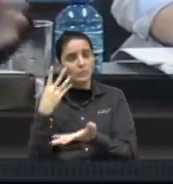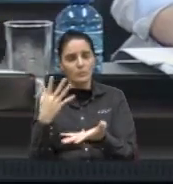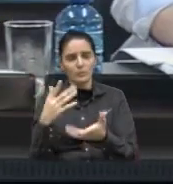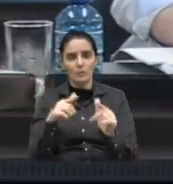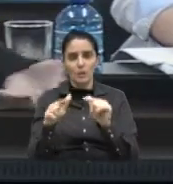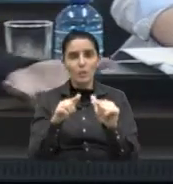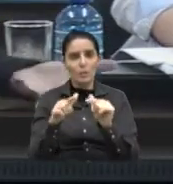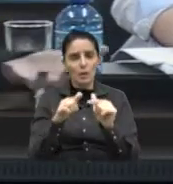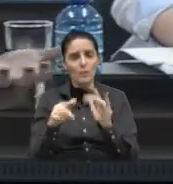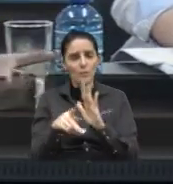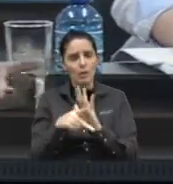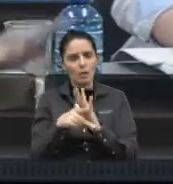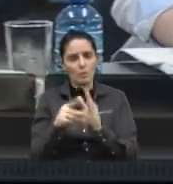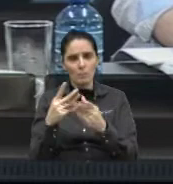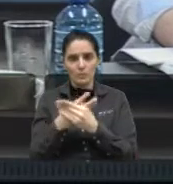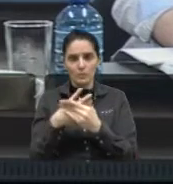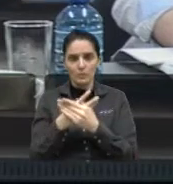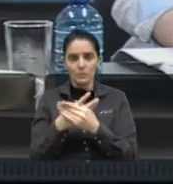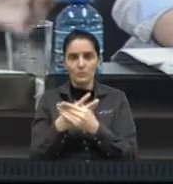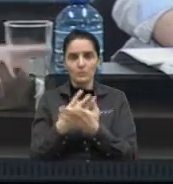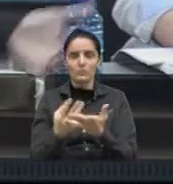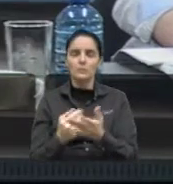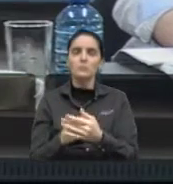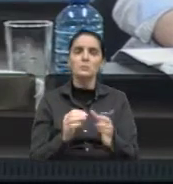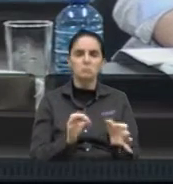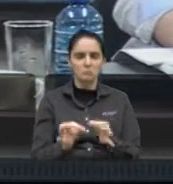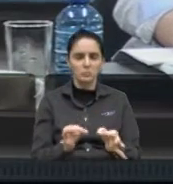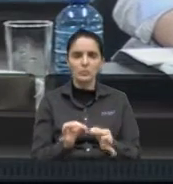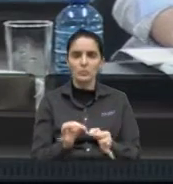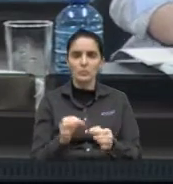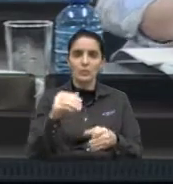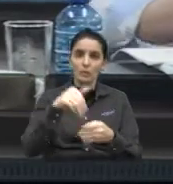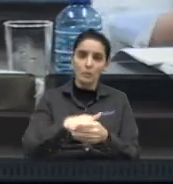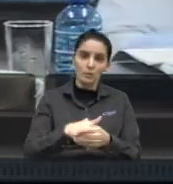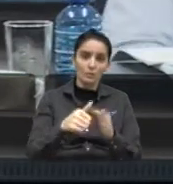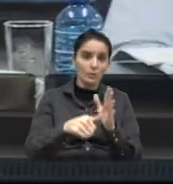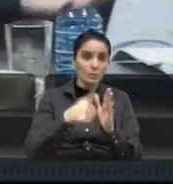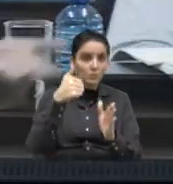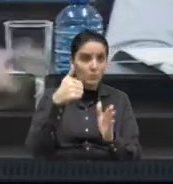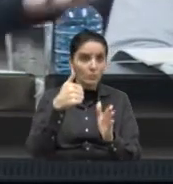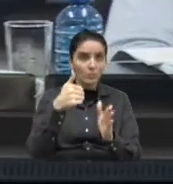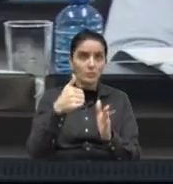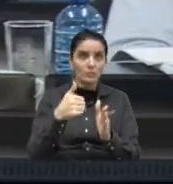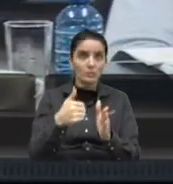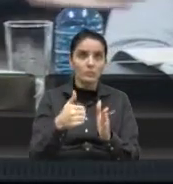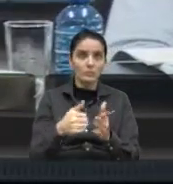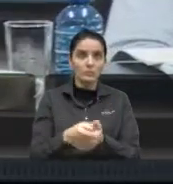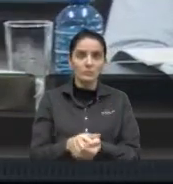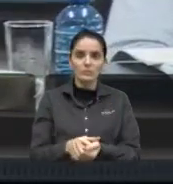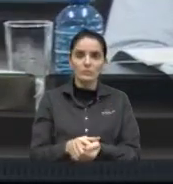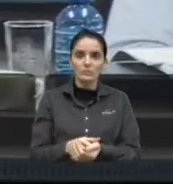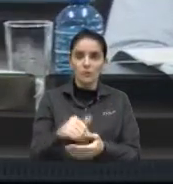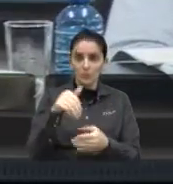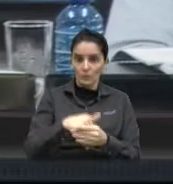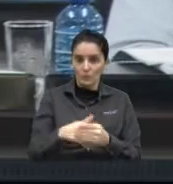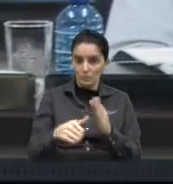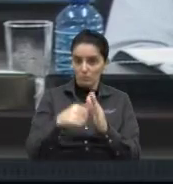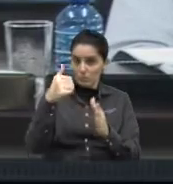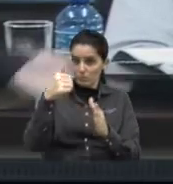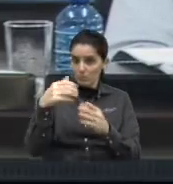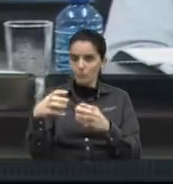fazem parte do trabalho da casa muitos projetos são votados primeiro como aliás a maior parte deles são votados nas comissões